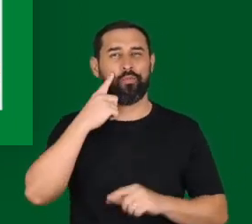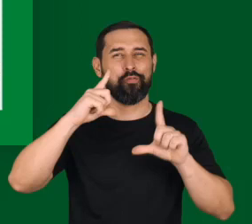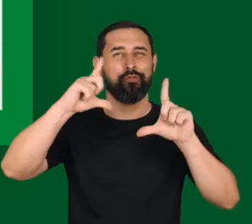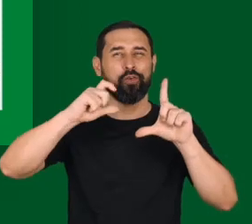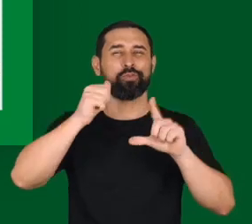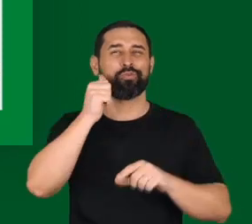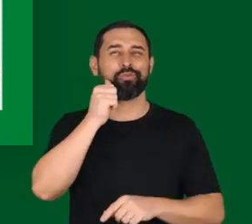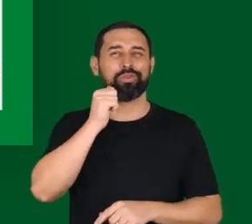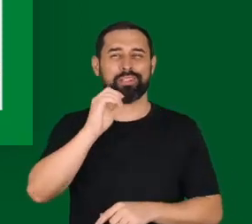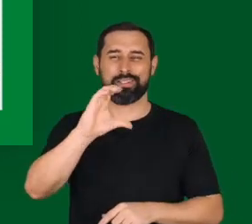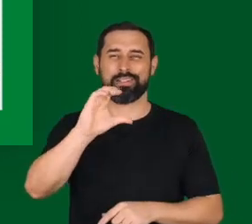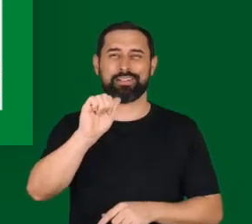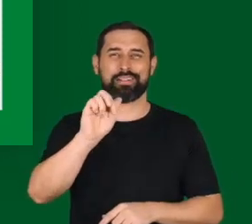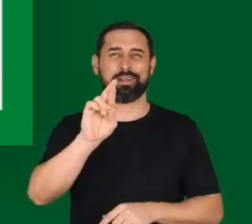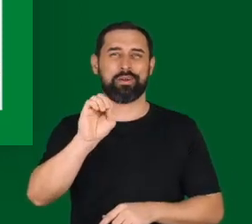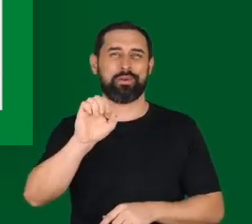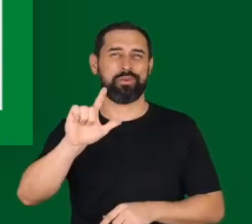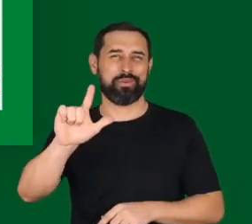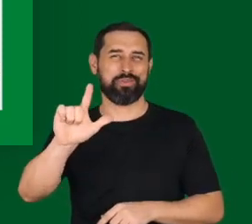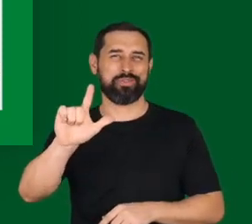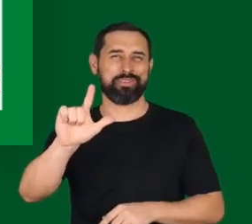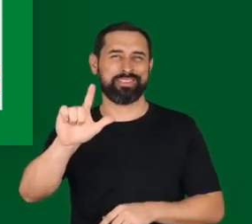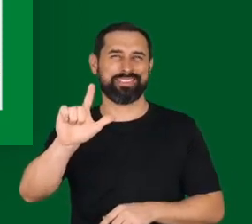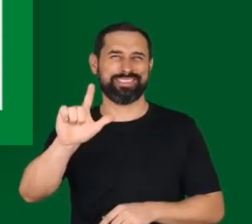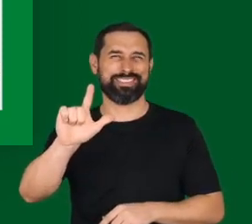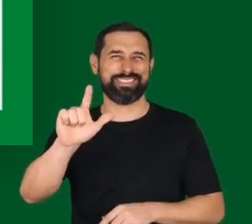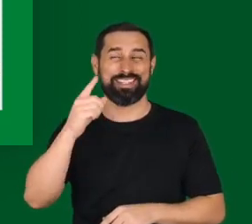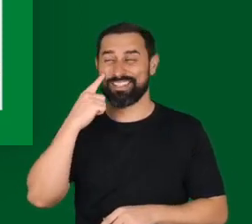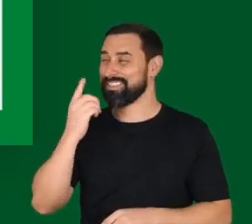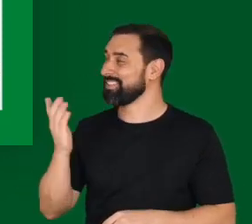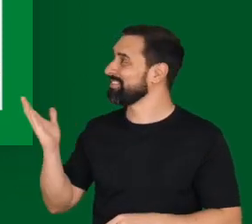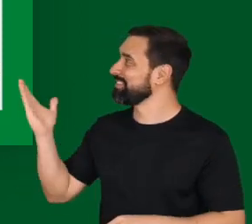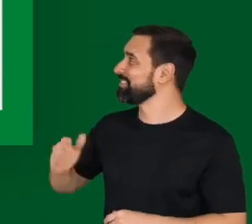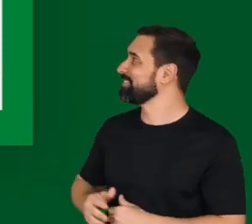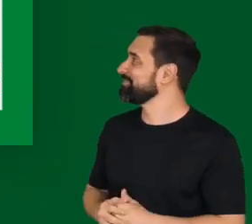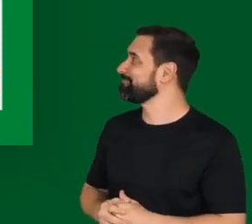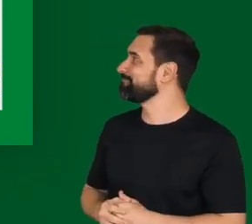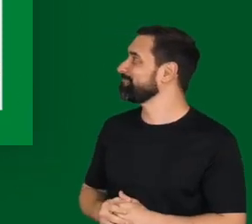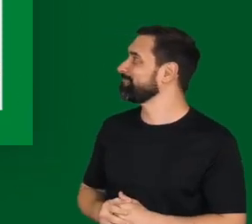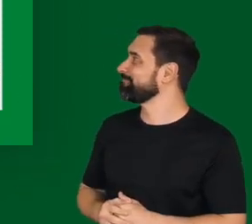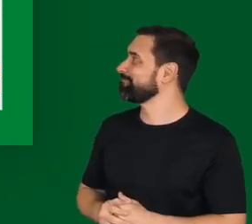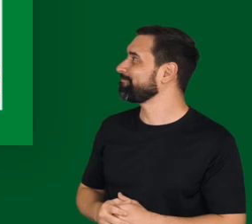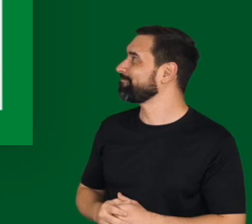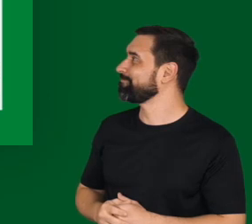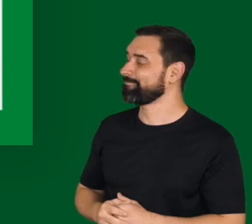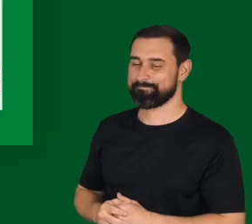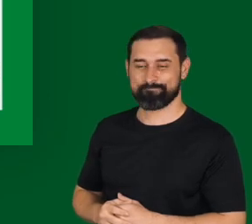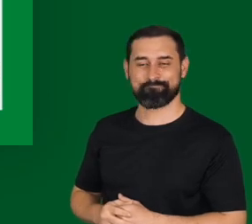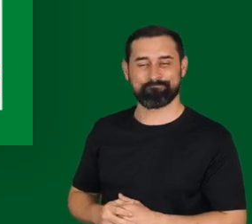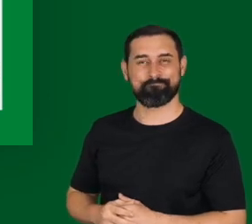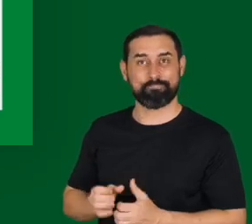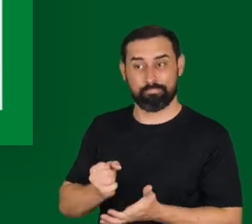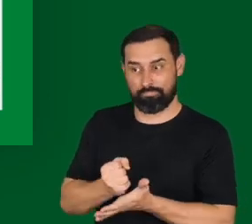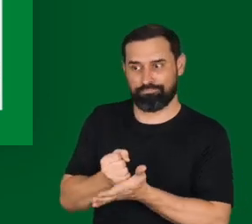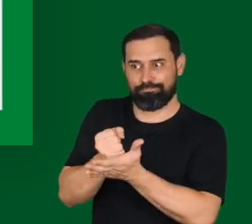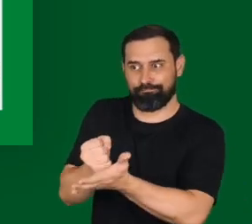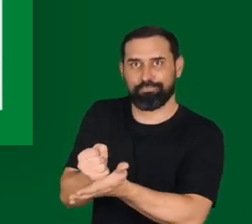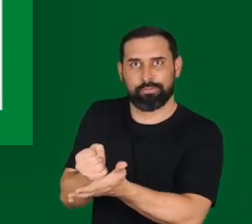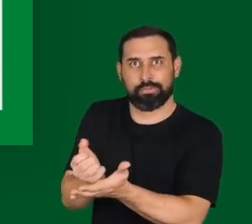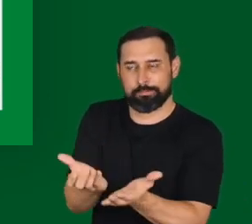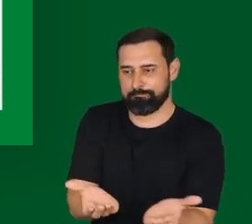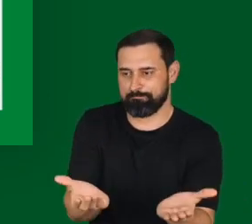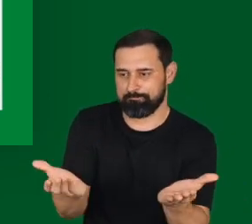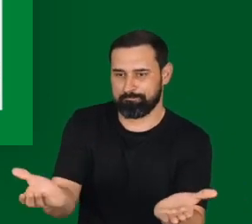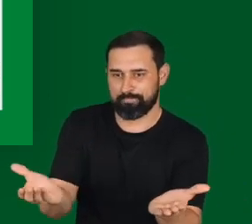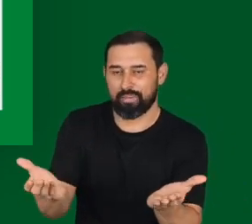o status psicológico dessa criança. Então, eu trago até uma fotinha aqui que a gente tem da Carol, que é da NEL, da